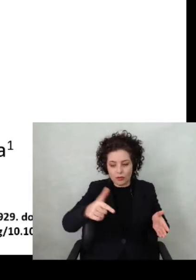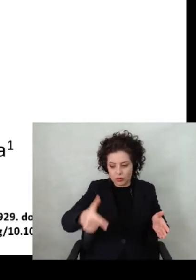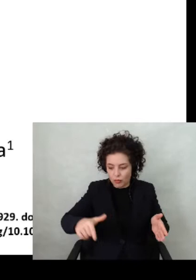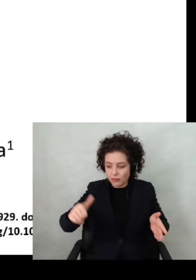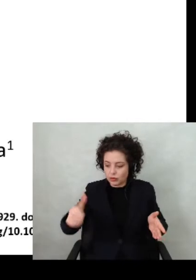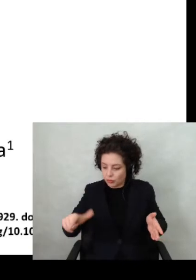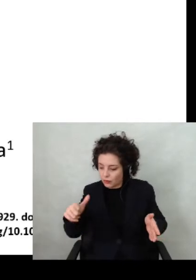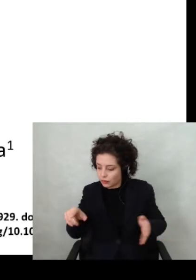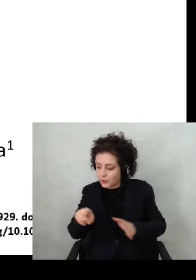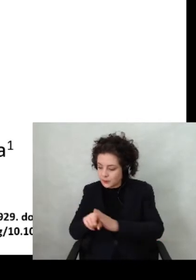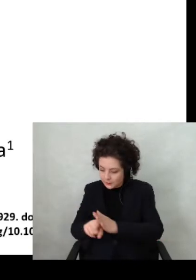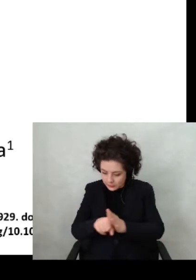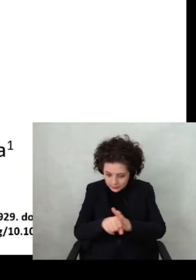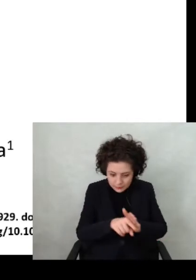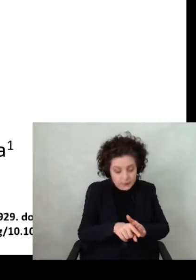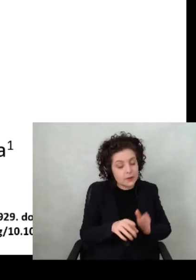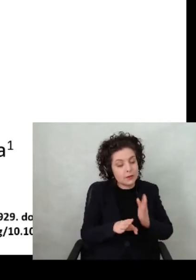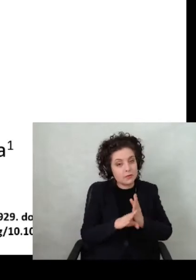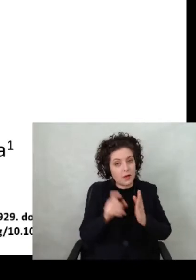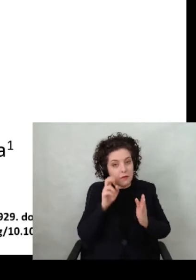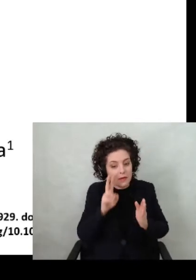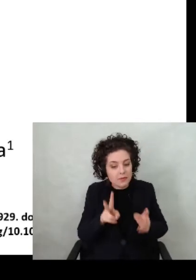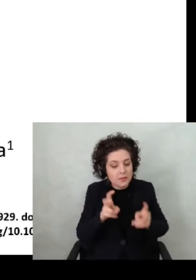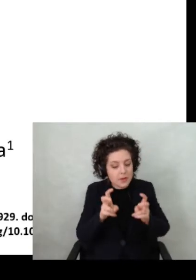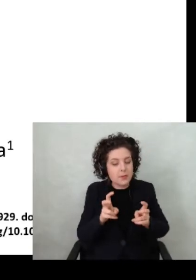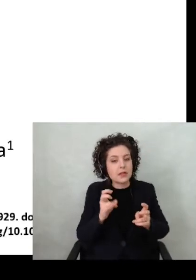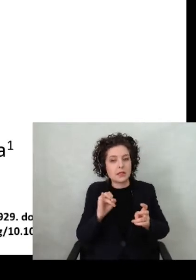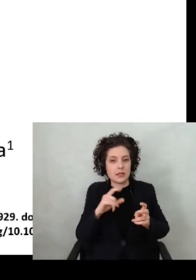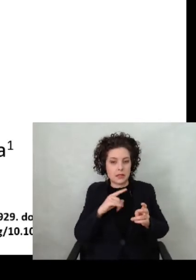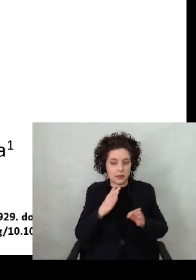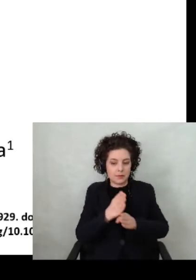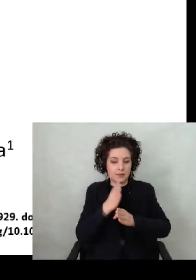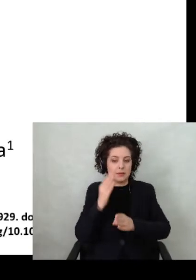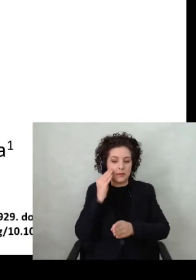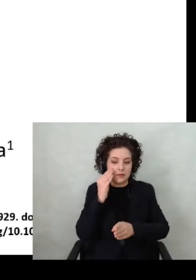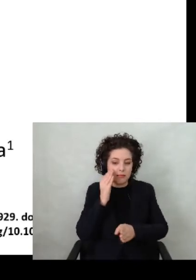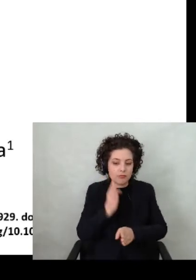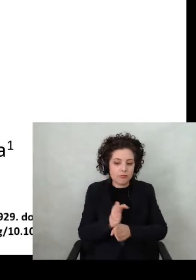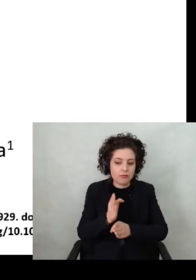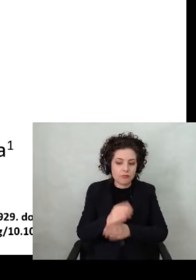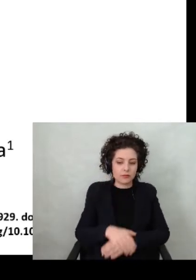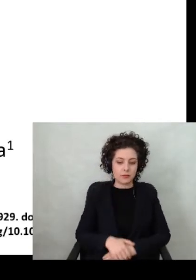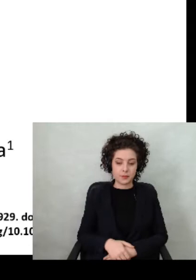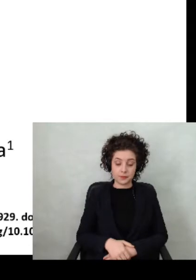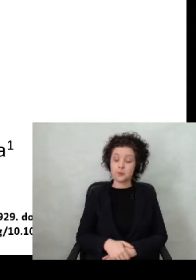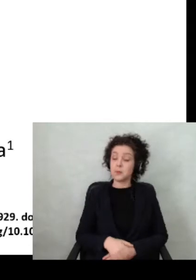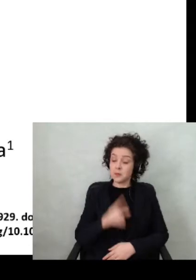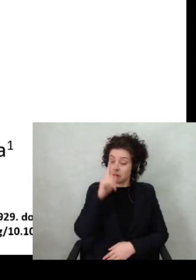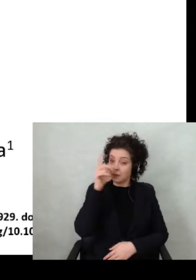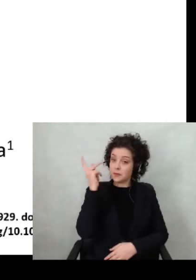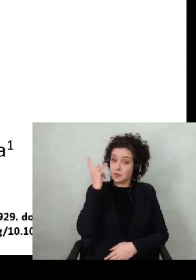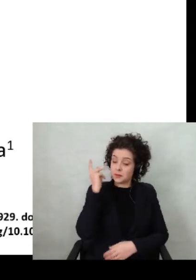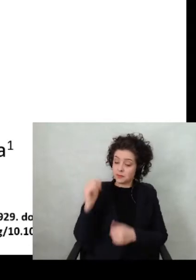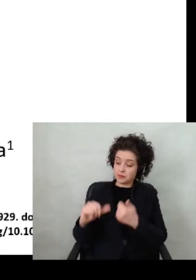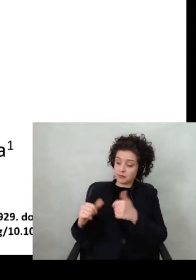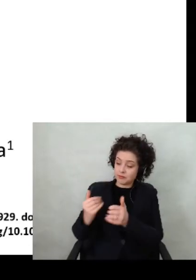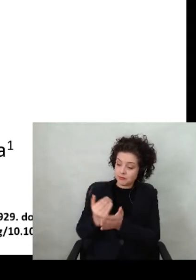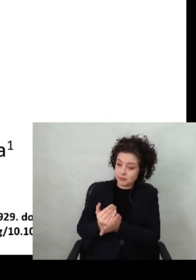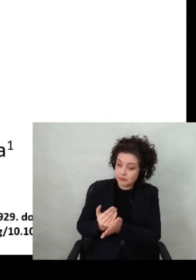os fenômenos tromboembólicos. E, de fato, na UTI da pneumologia do Hospital São Paulo, uma avaliação inicial